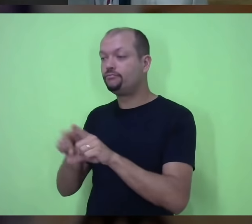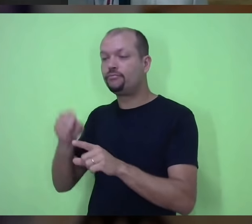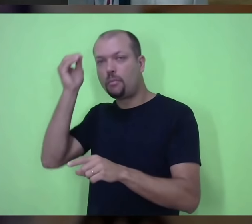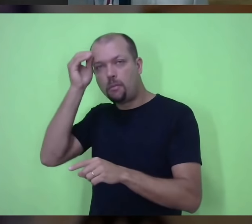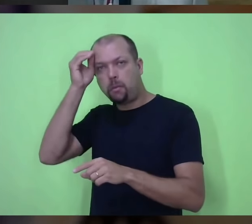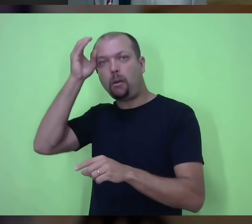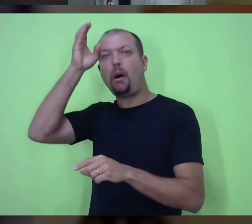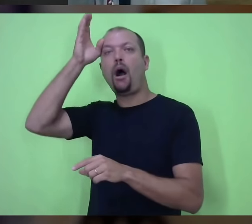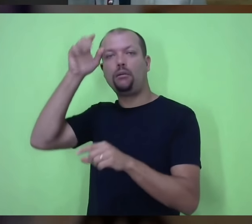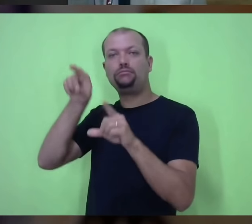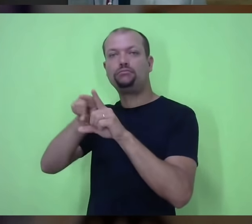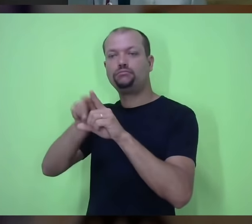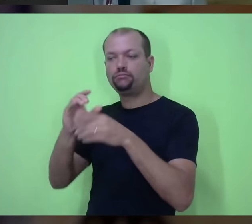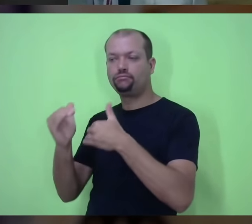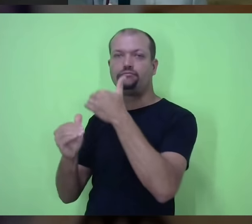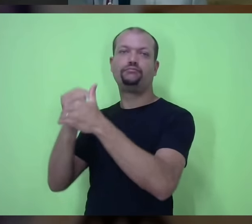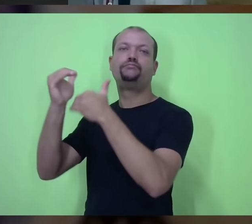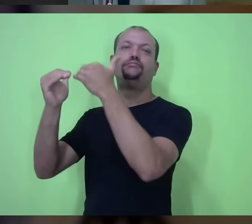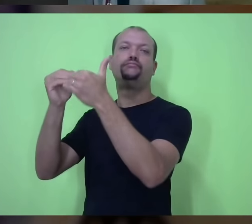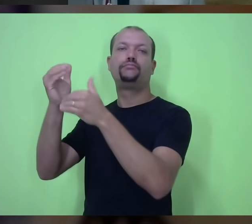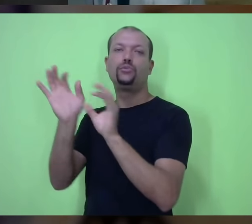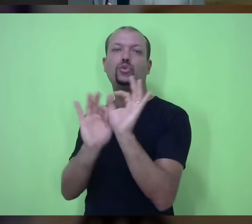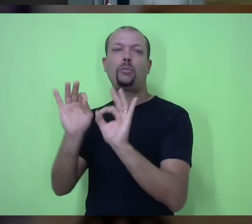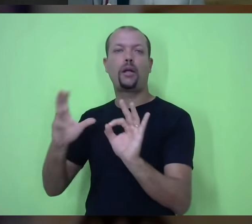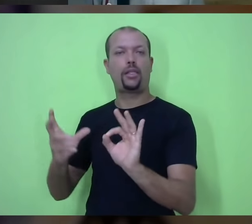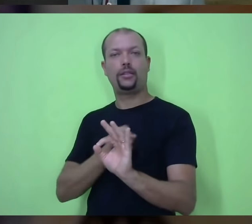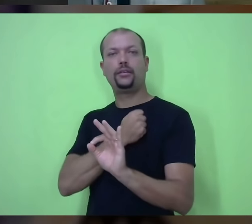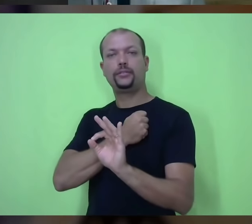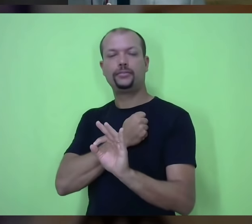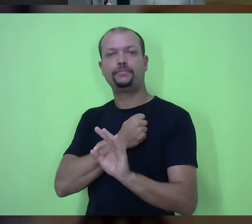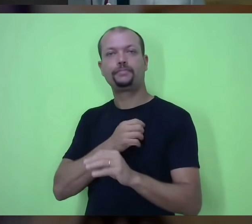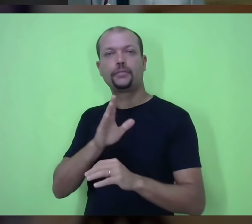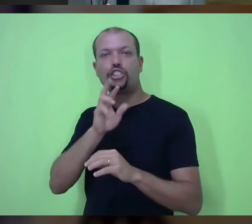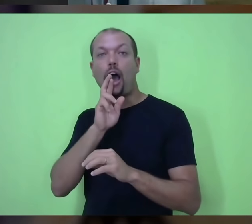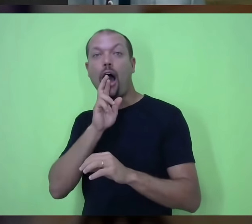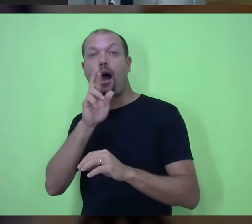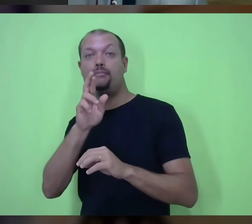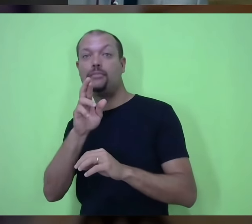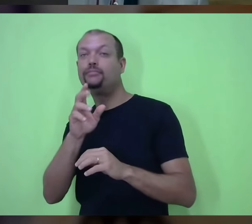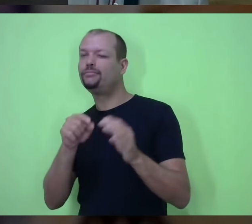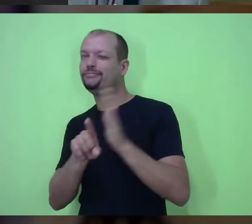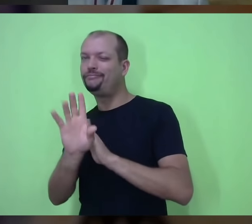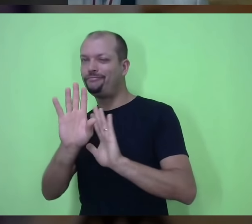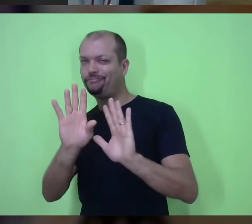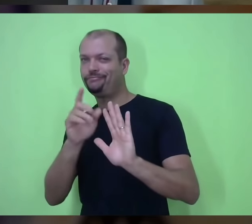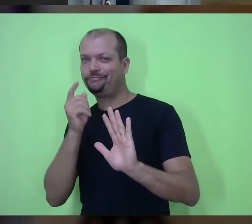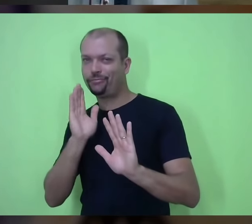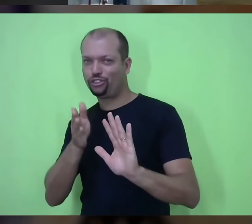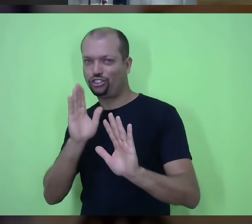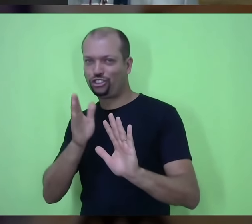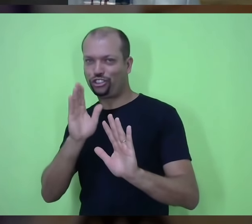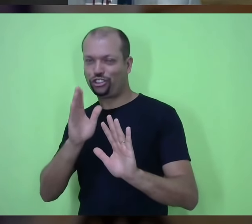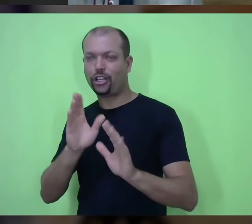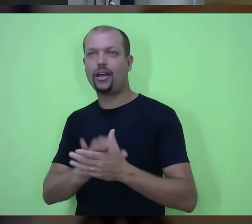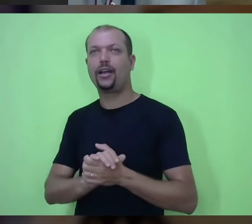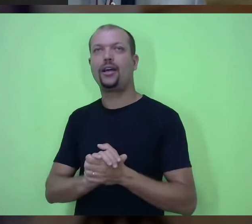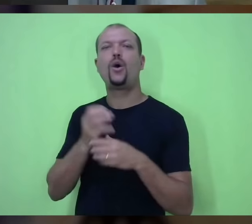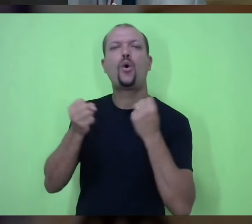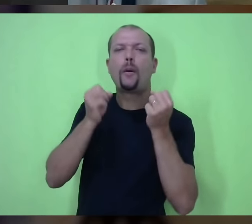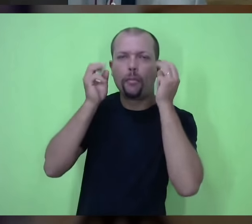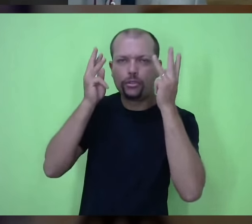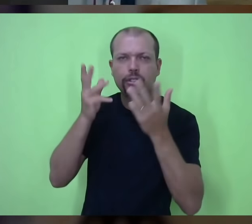de instrução e de desdobramento do quê? Do plano da redenção. E já respondendo à pergunta, pastor Júlio, acerca do